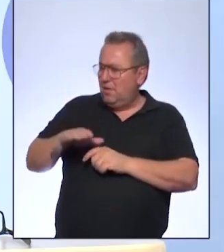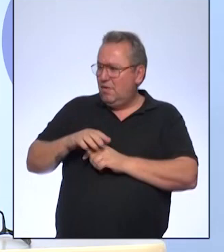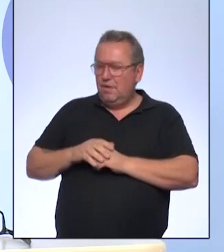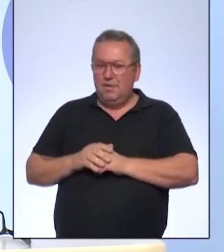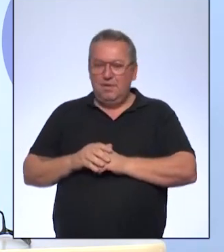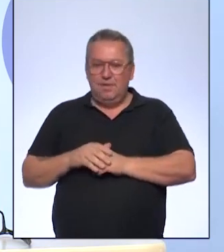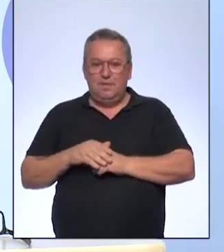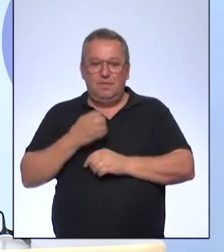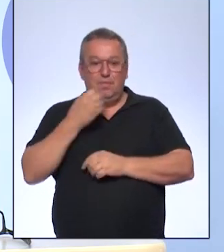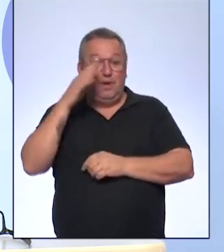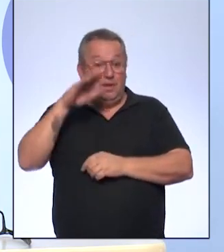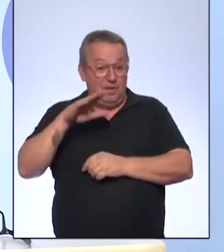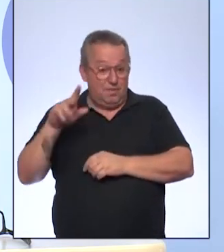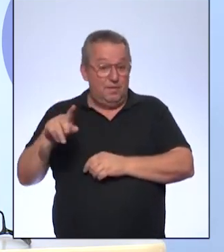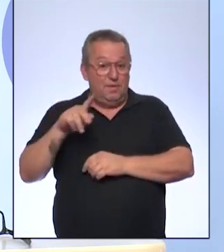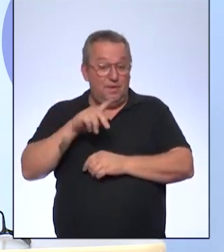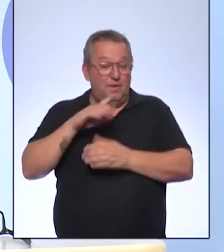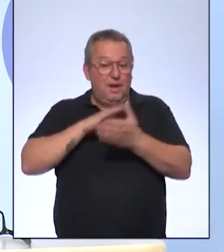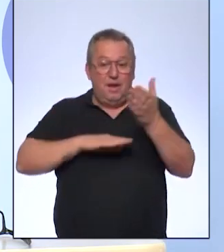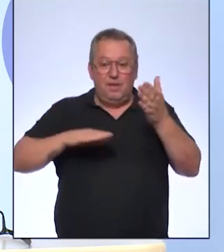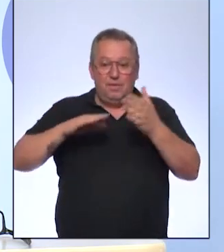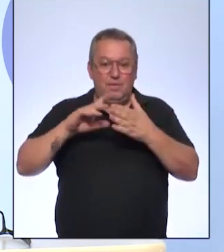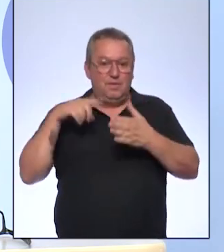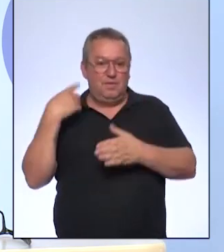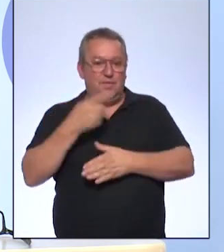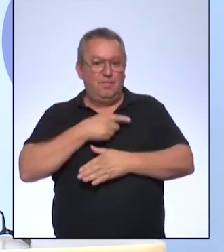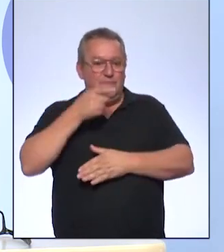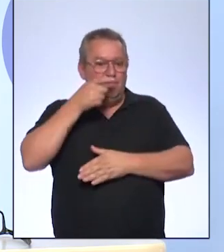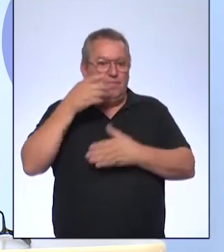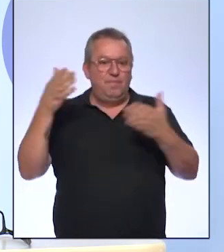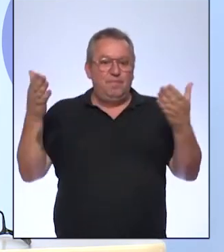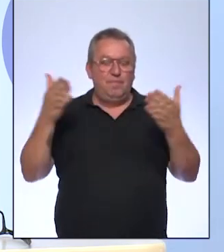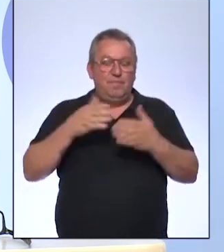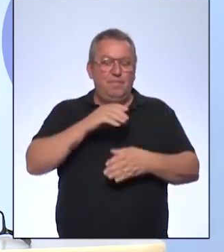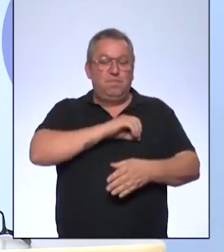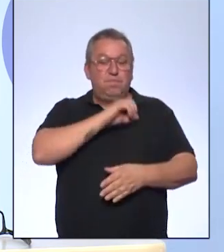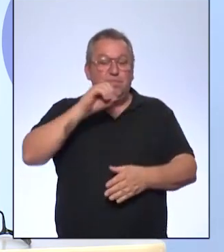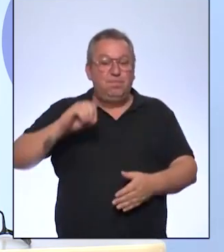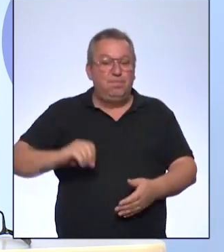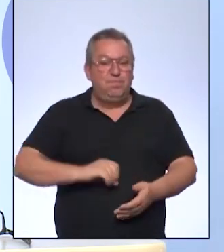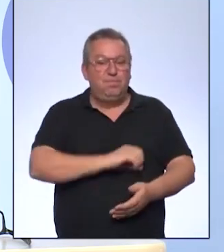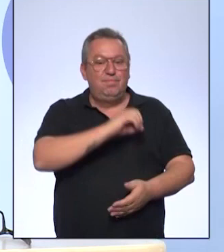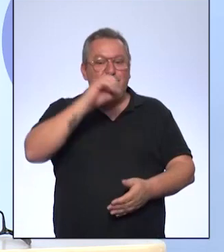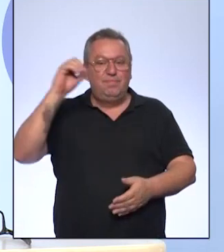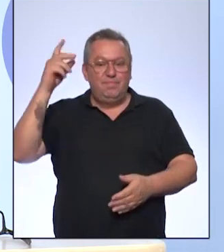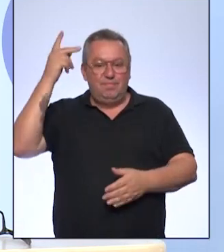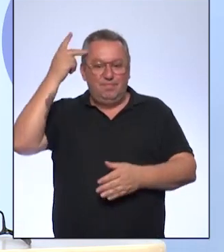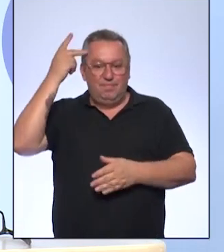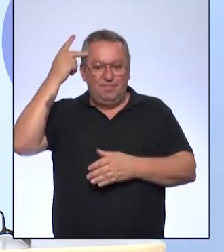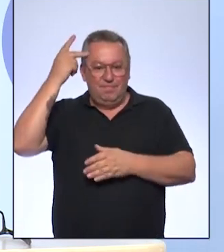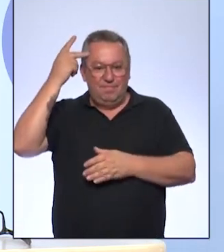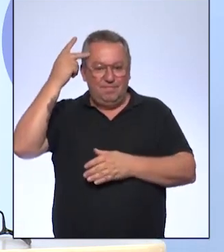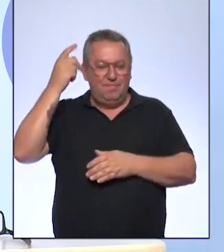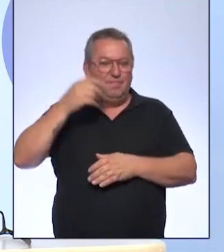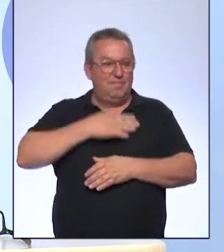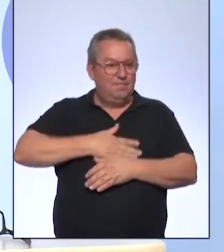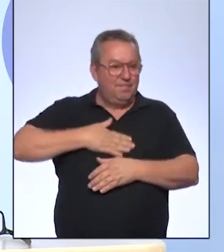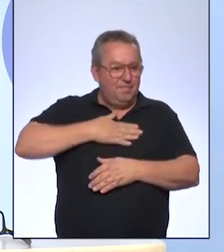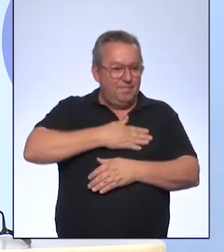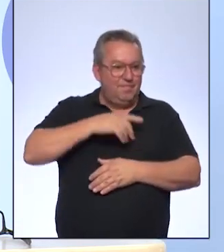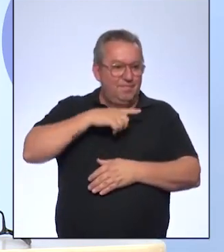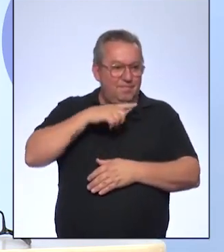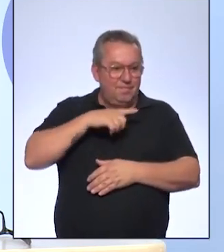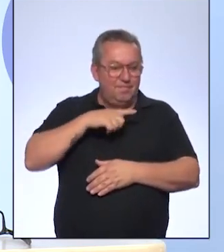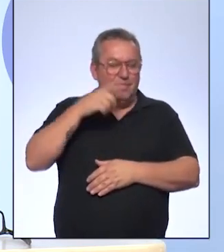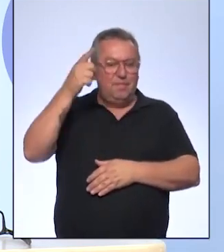Boa tarde, professora Alessandra. Boa tarde a todos que nos assistem aqui pelo Centro de Mídias da Educação de São Paulo. Prazer estar com todos